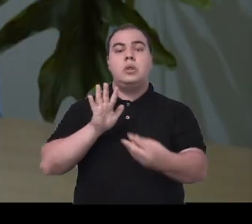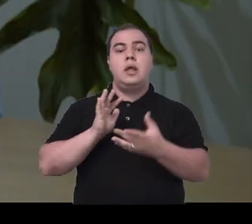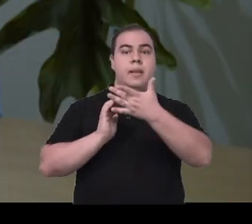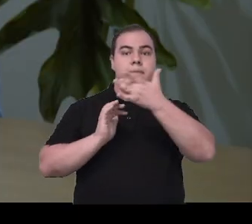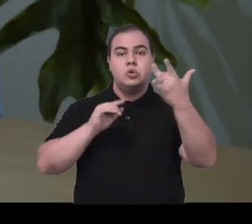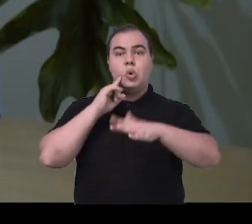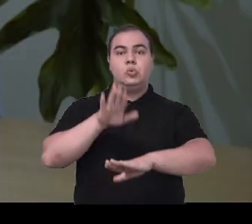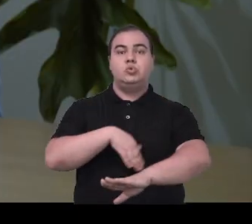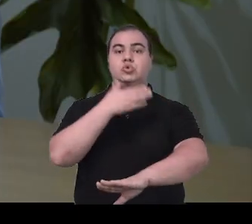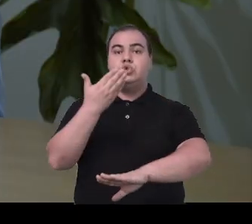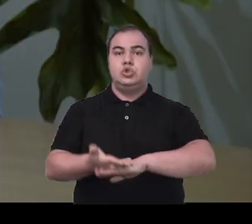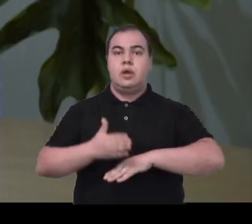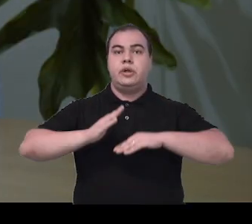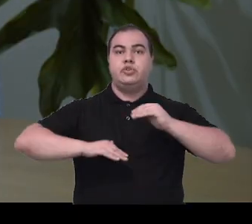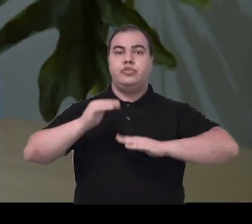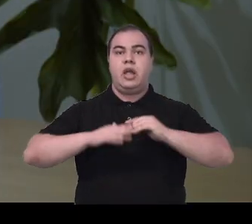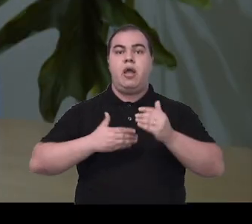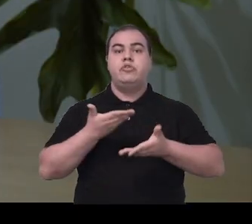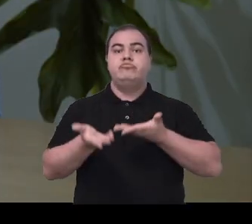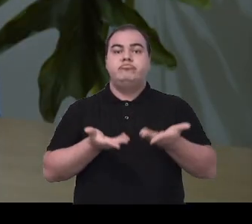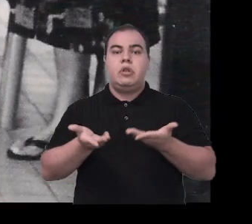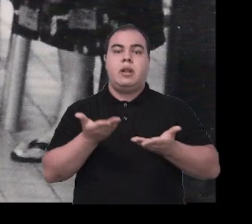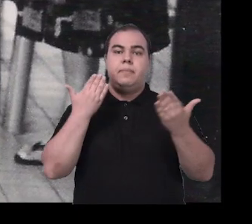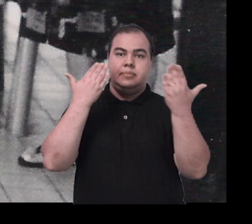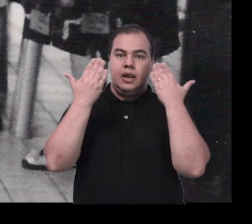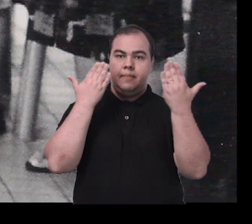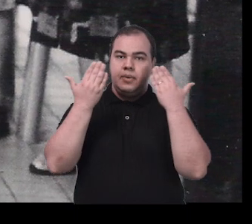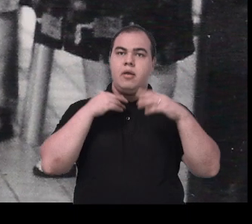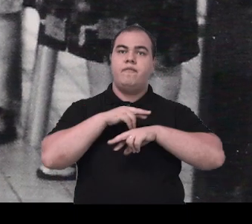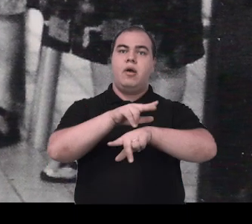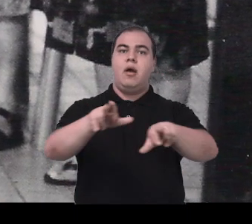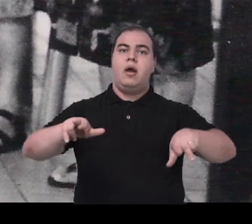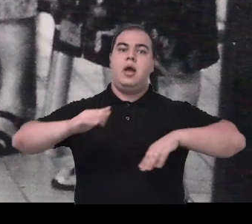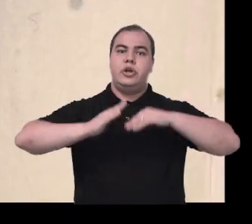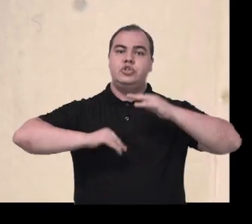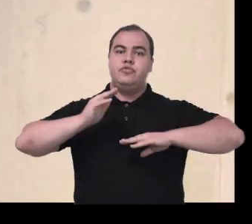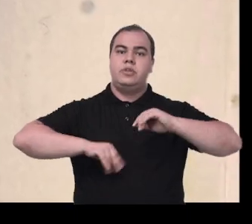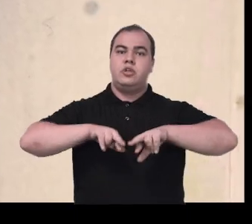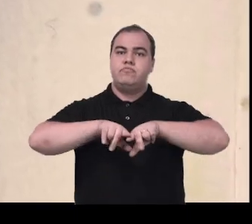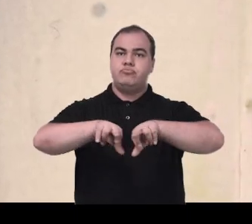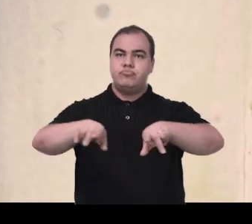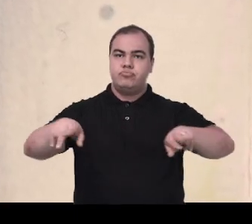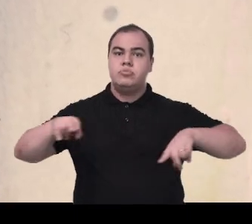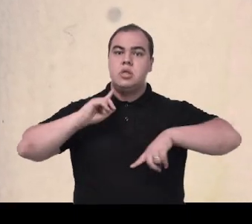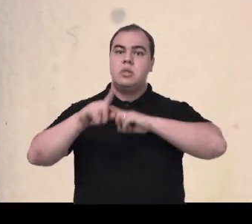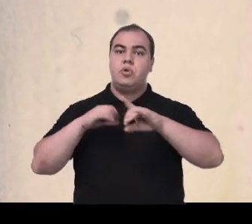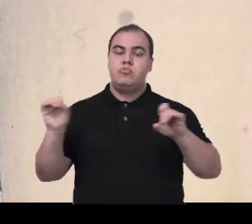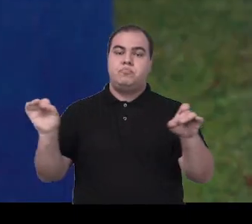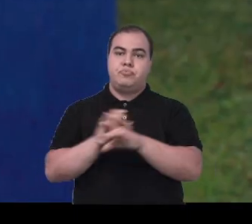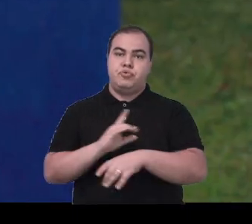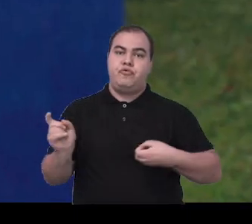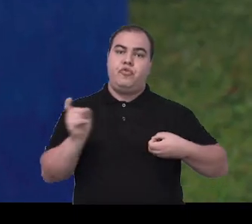era um modelo em que o paciente passava o dia em atividades terapêuticas, psicoterapia, várias atividades de terapia